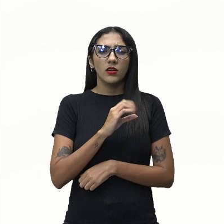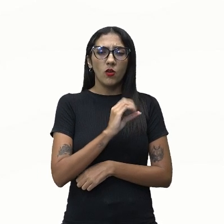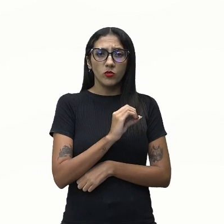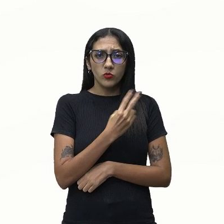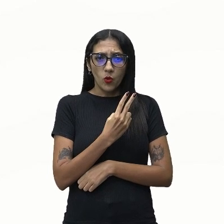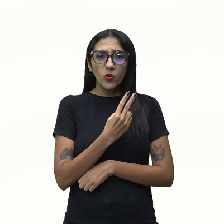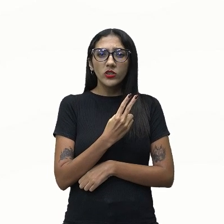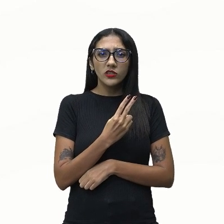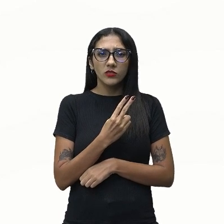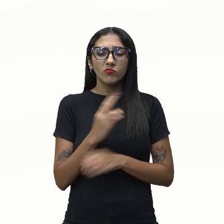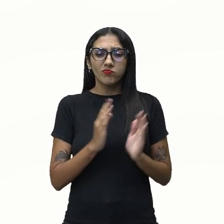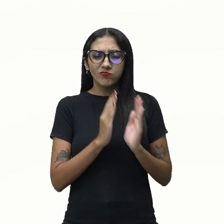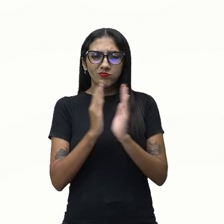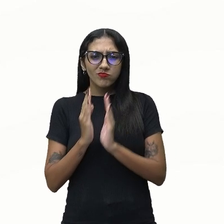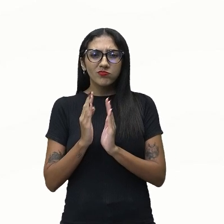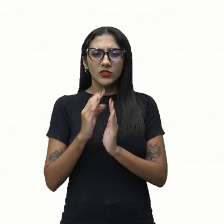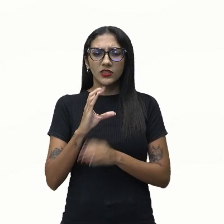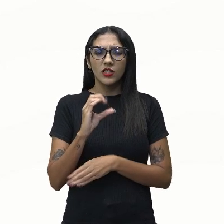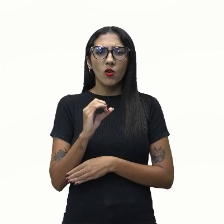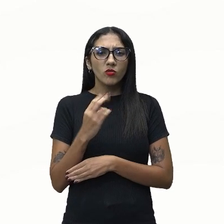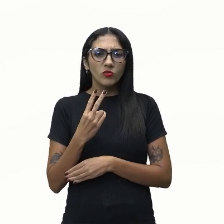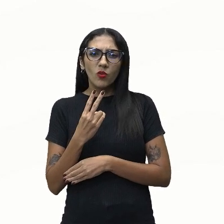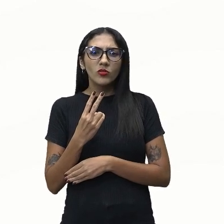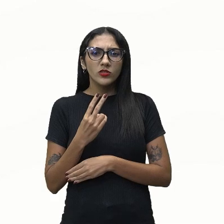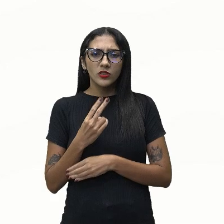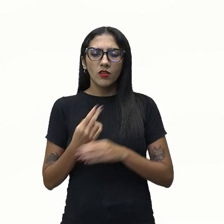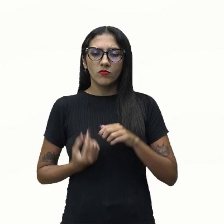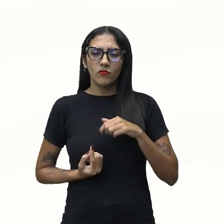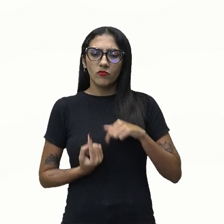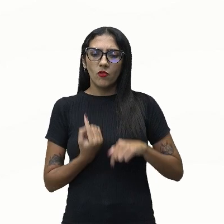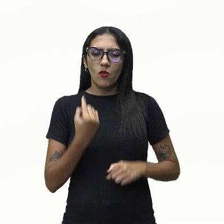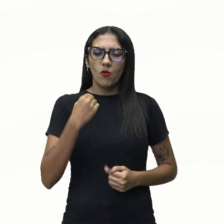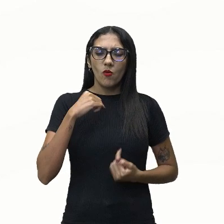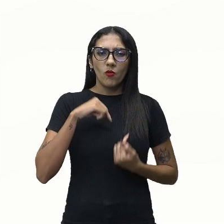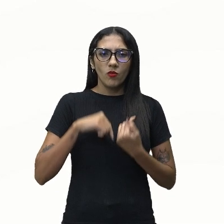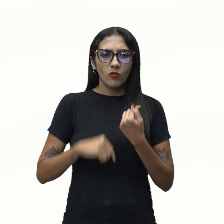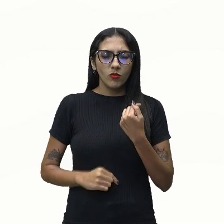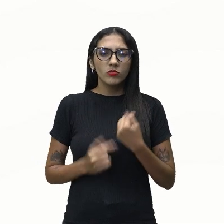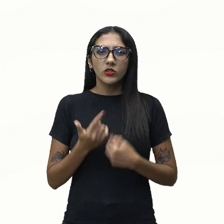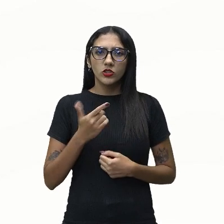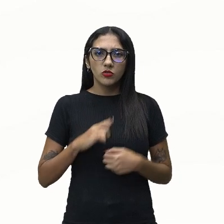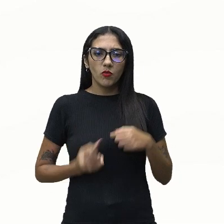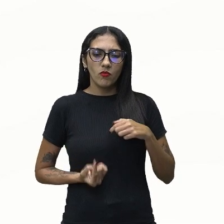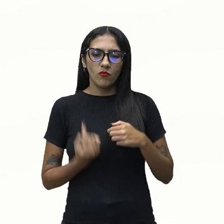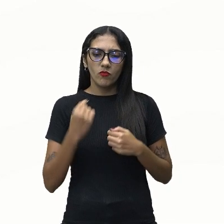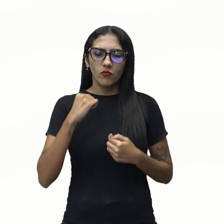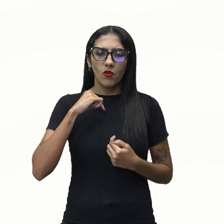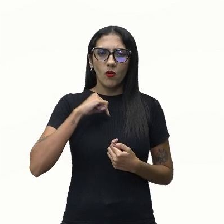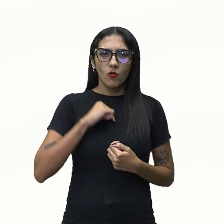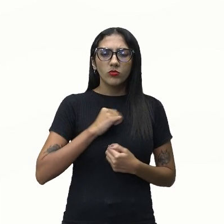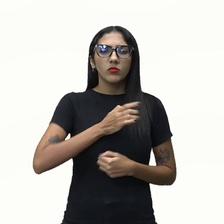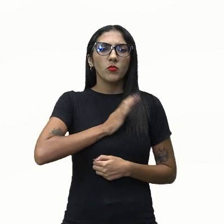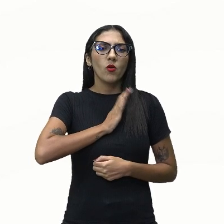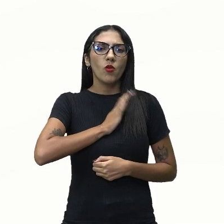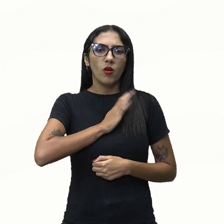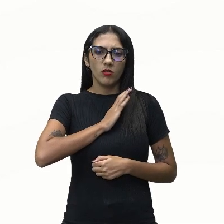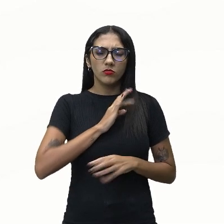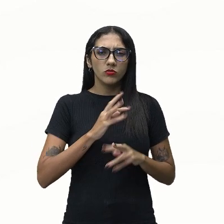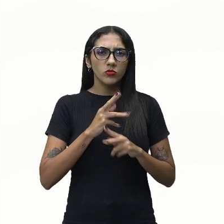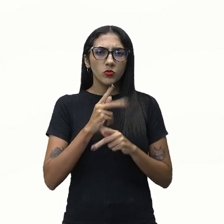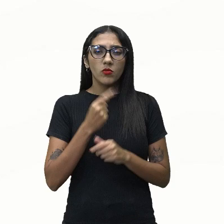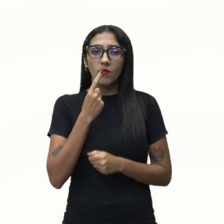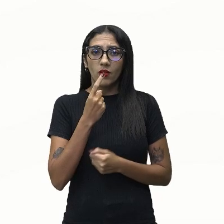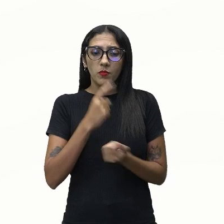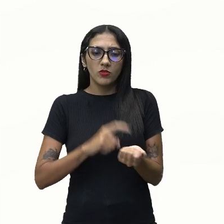de oxigênio, tá? E as veias vão levar esse sangue de volta para o coração. Então, todo aquele sangue que está voltando